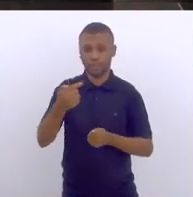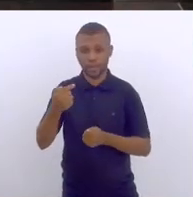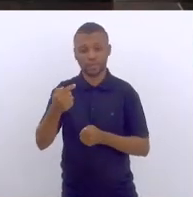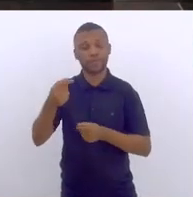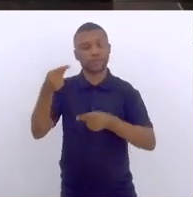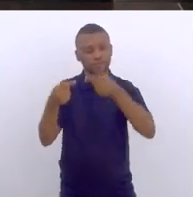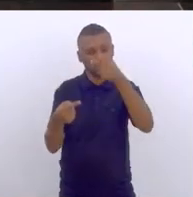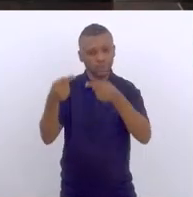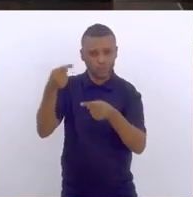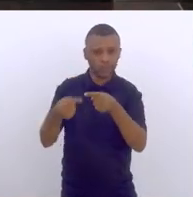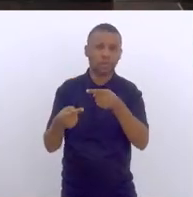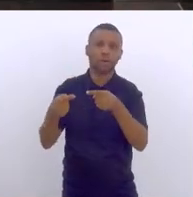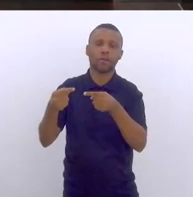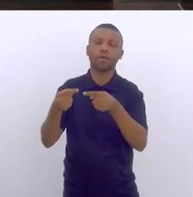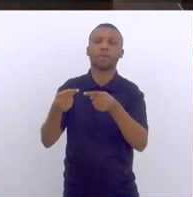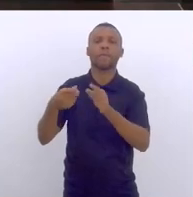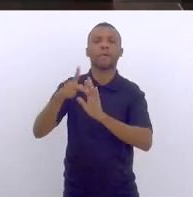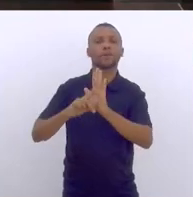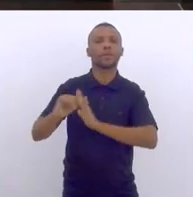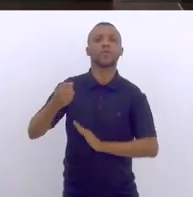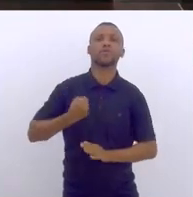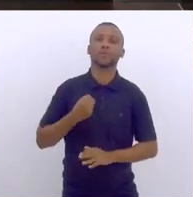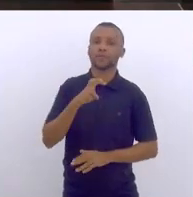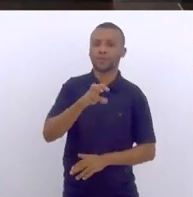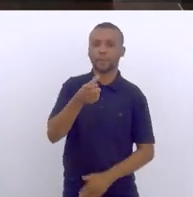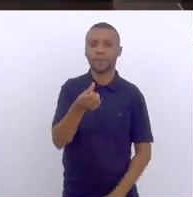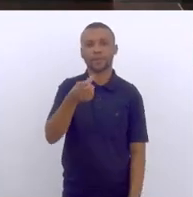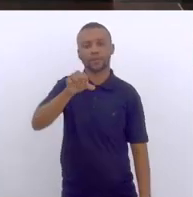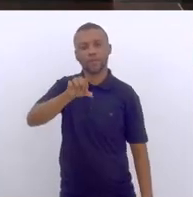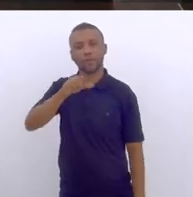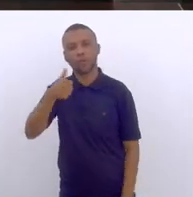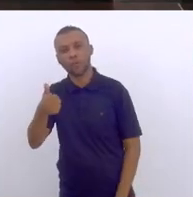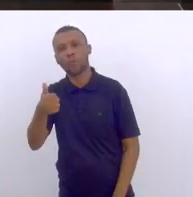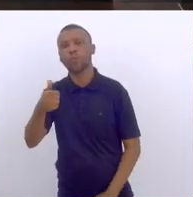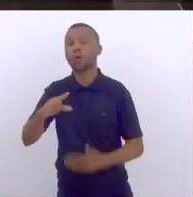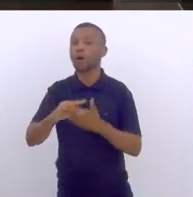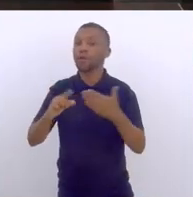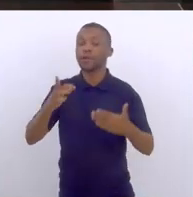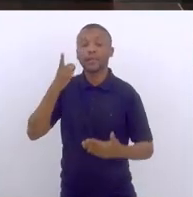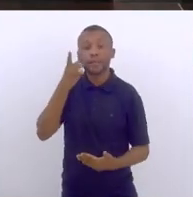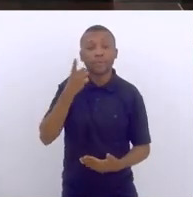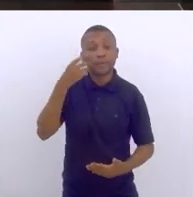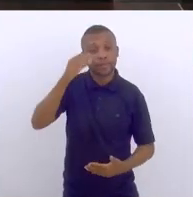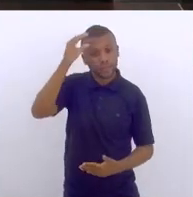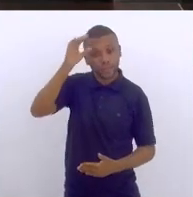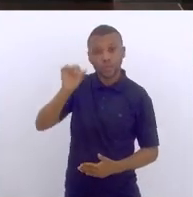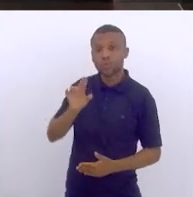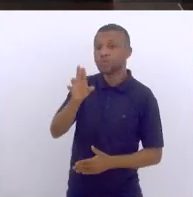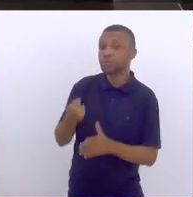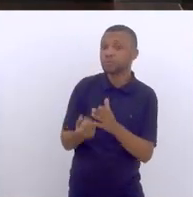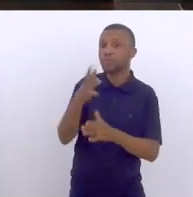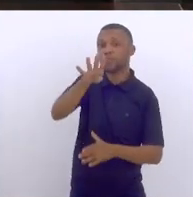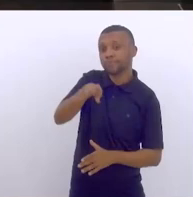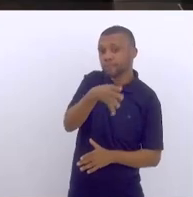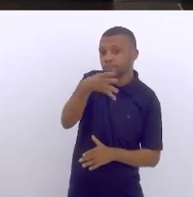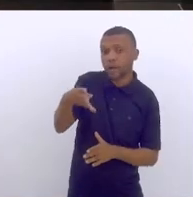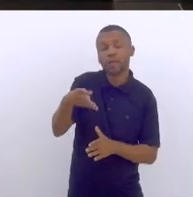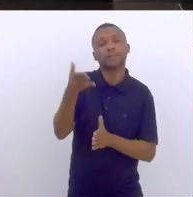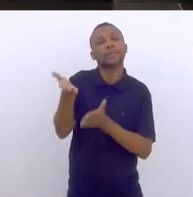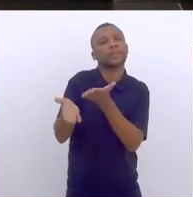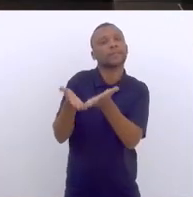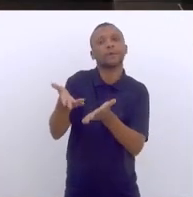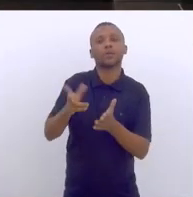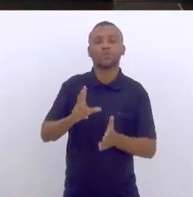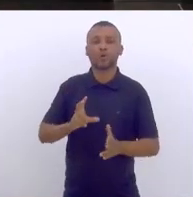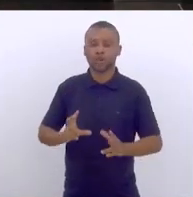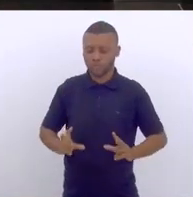discussão, projeto de lei 5691, de 22, de autoria da deputada Tia Ju, que constitui o Programa de Prevenção e Tratamento do Câncer de